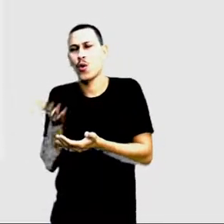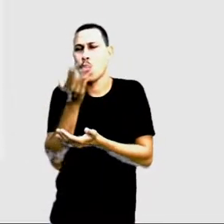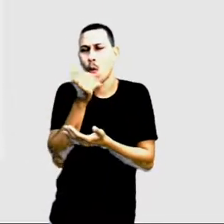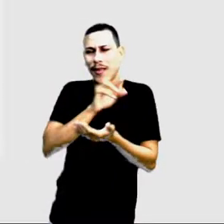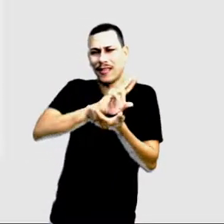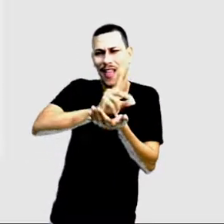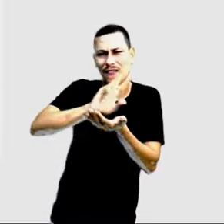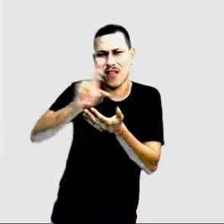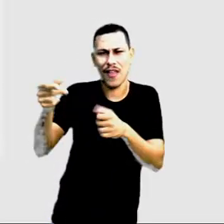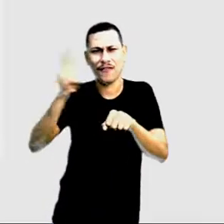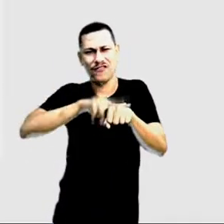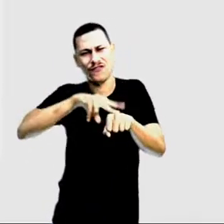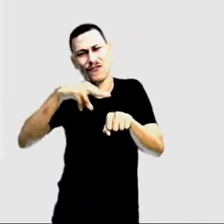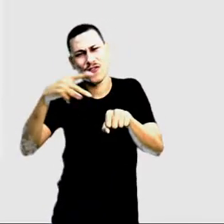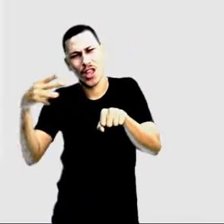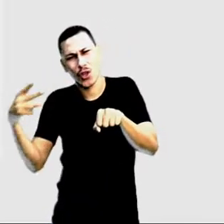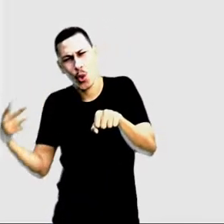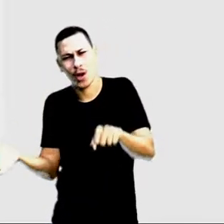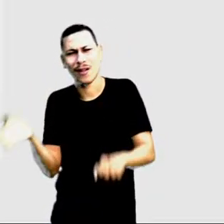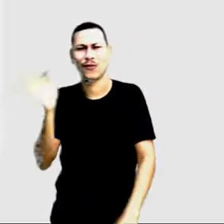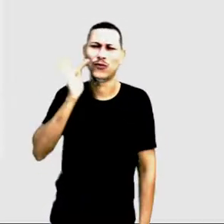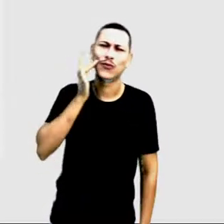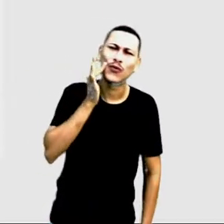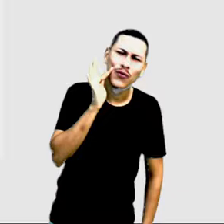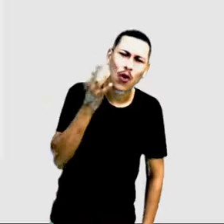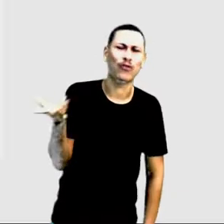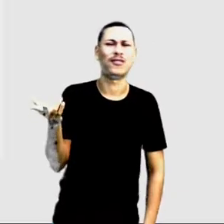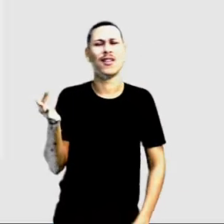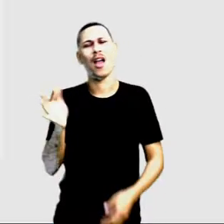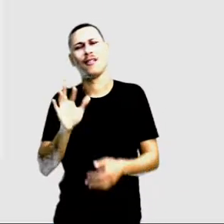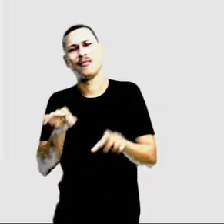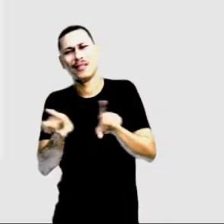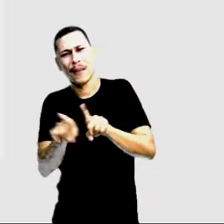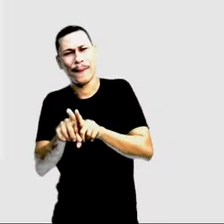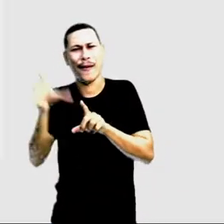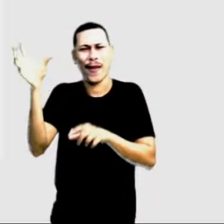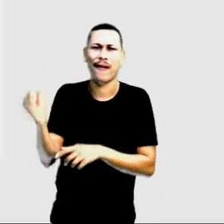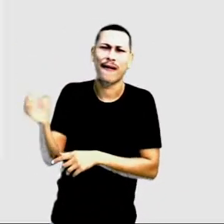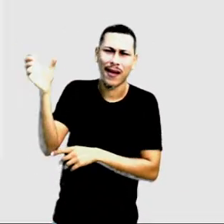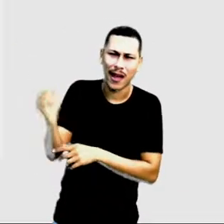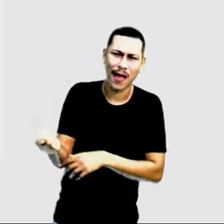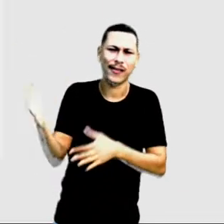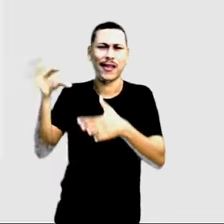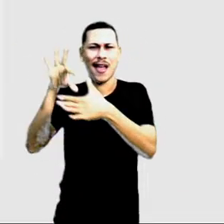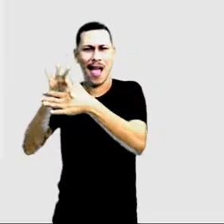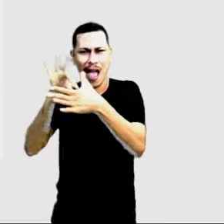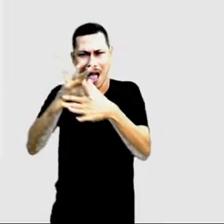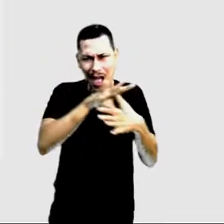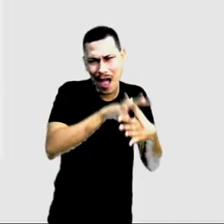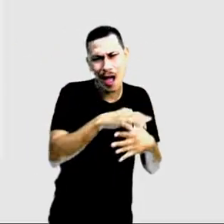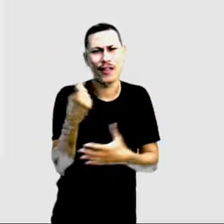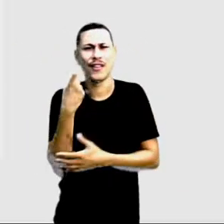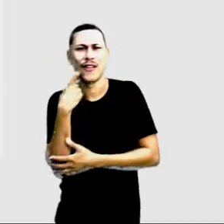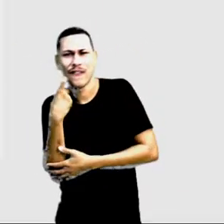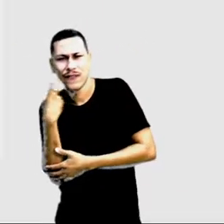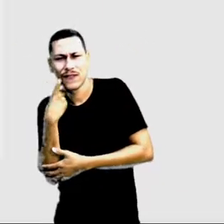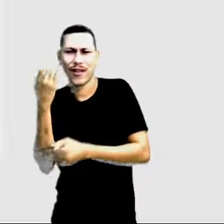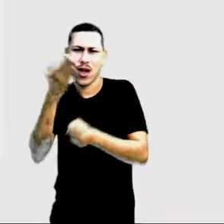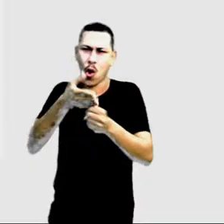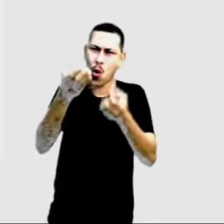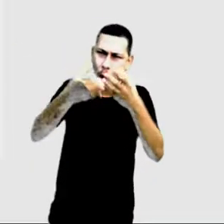de hortaliças, de frutas, de laticínios, de carnes, pescados e ovos,